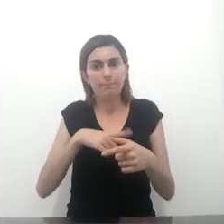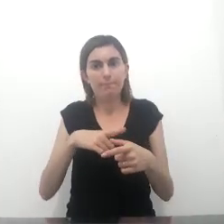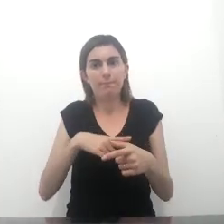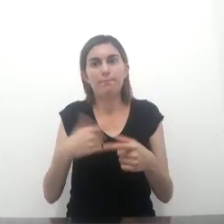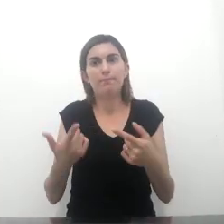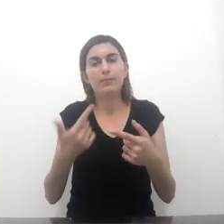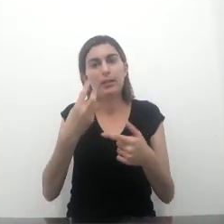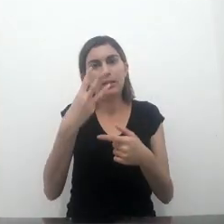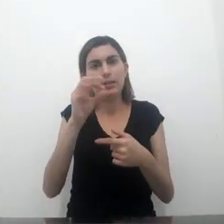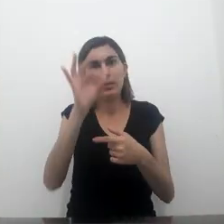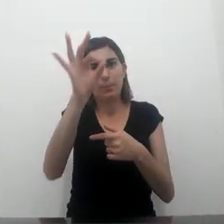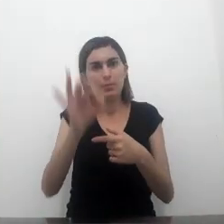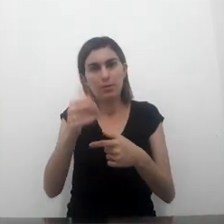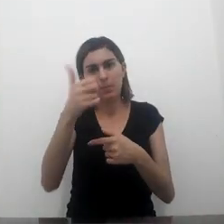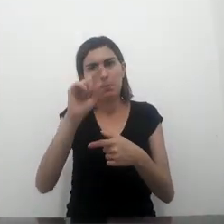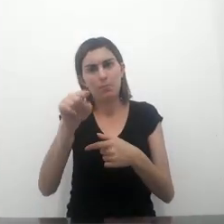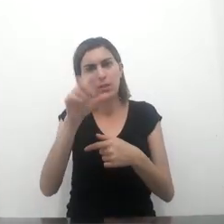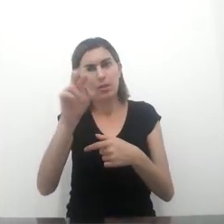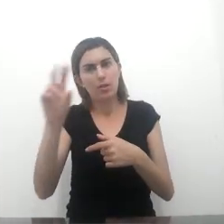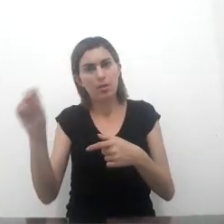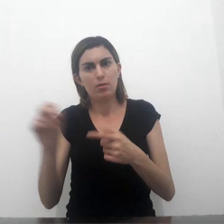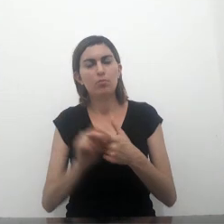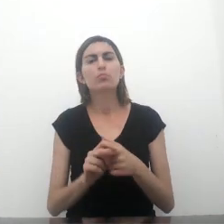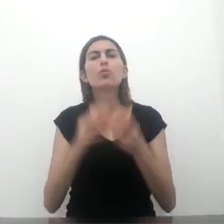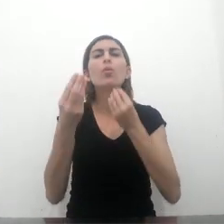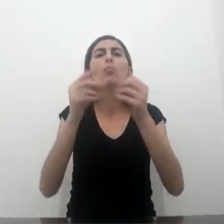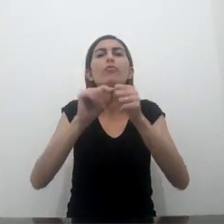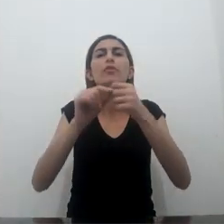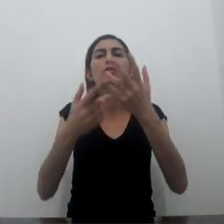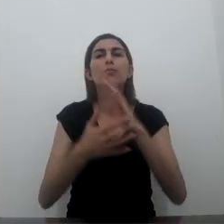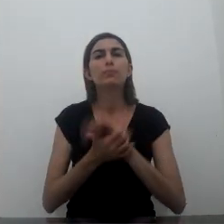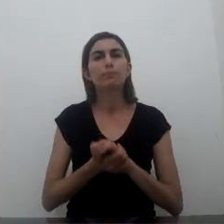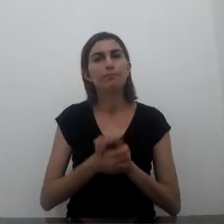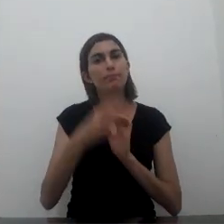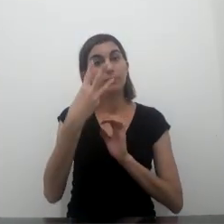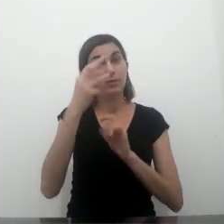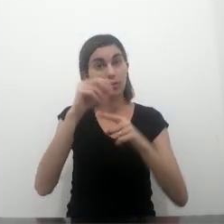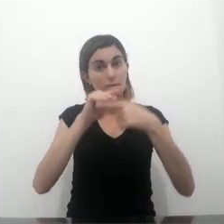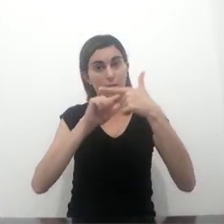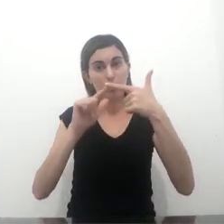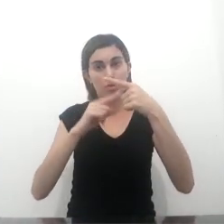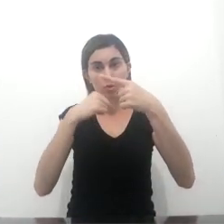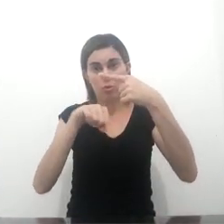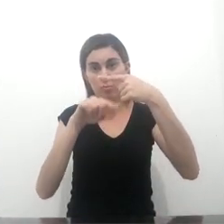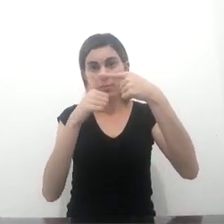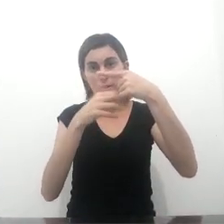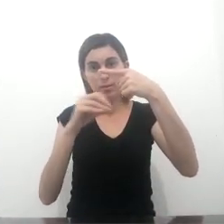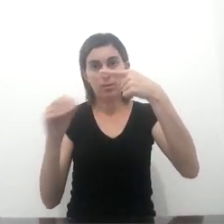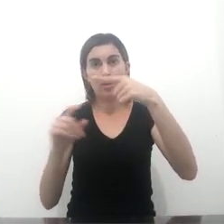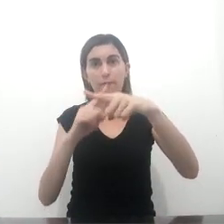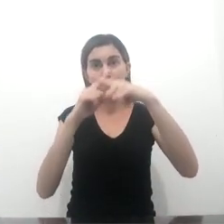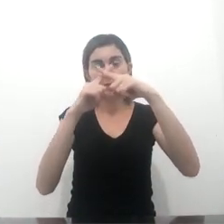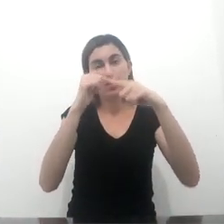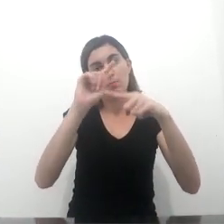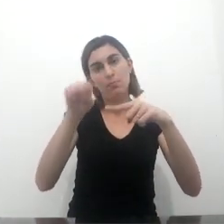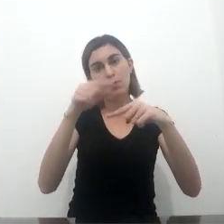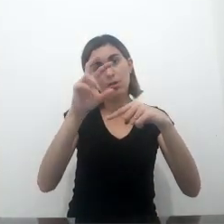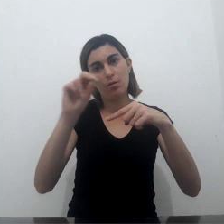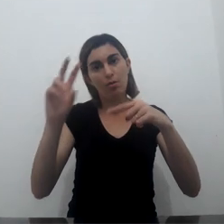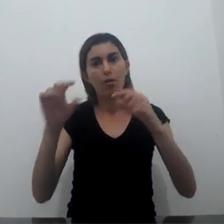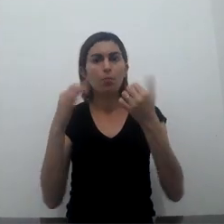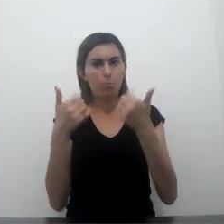essas porcentagens. 30% de 1.500. Como é que você vai fazer? 30 sobre 100